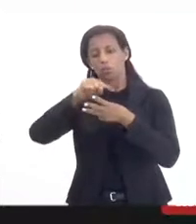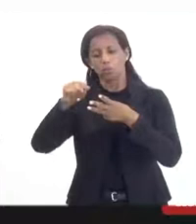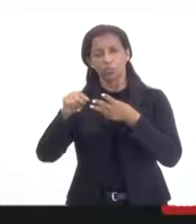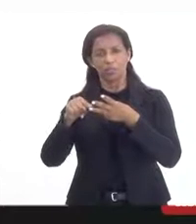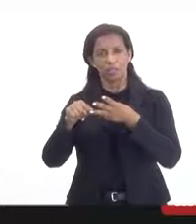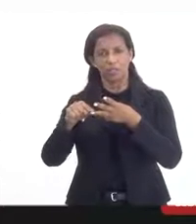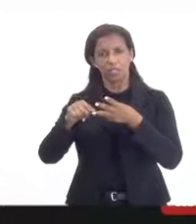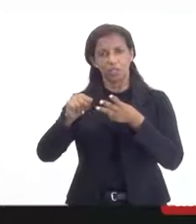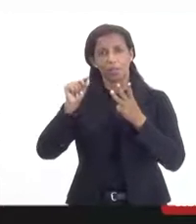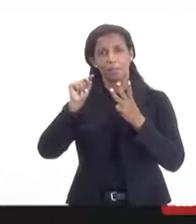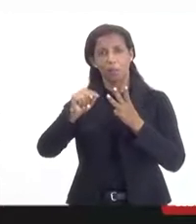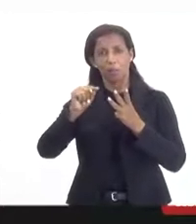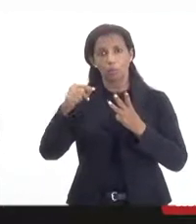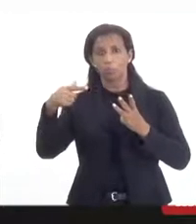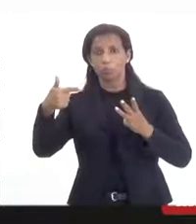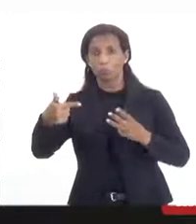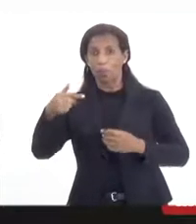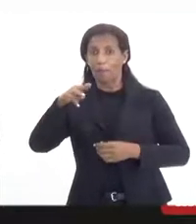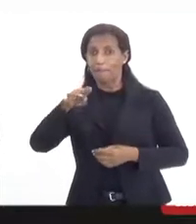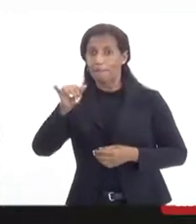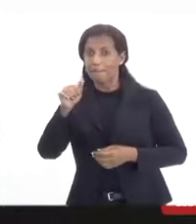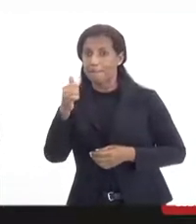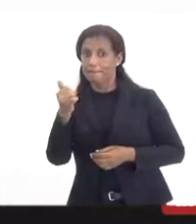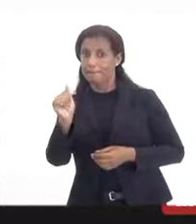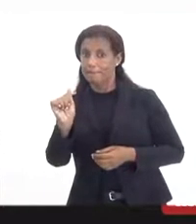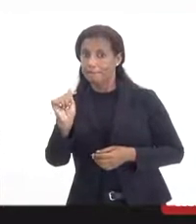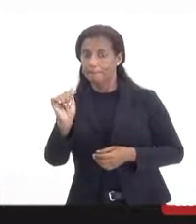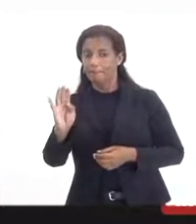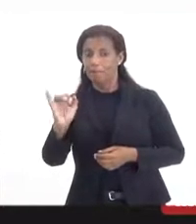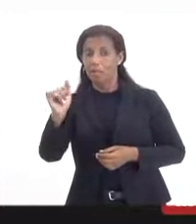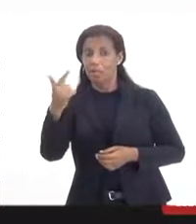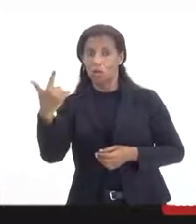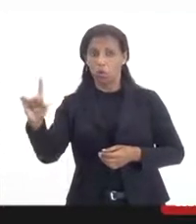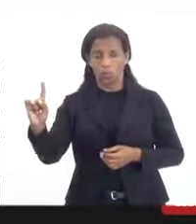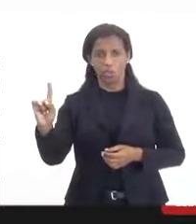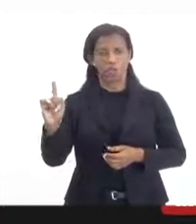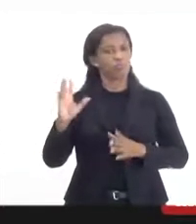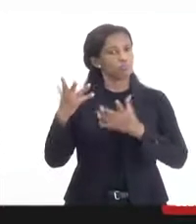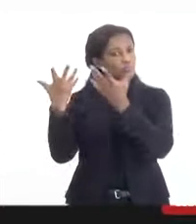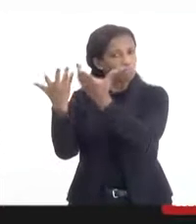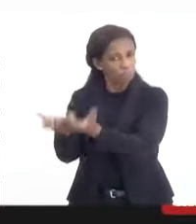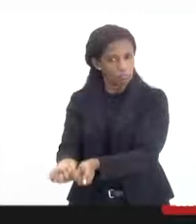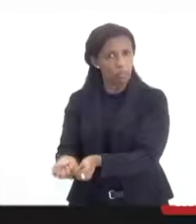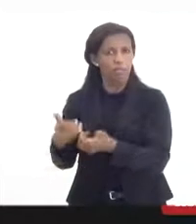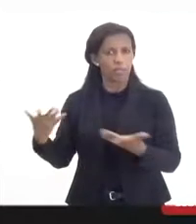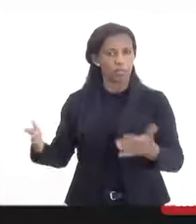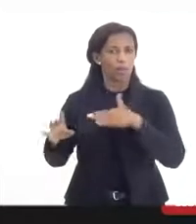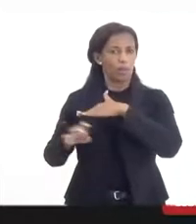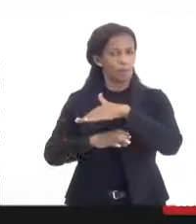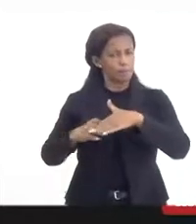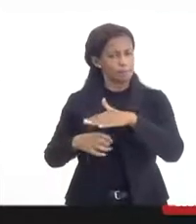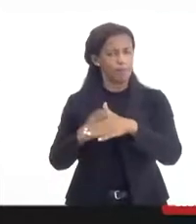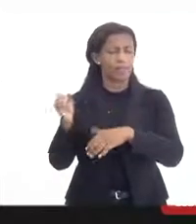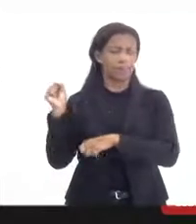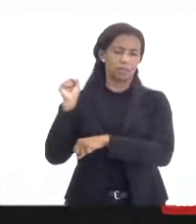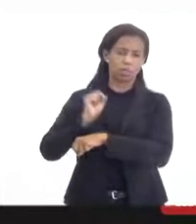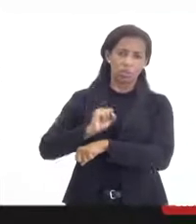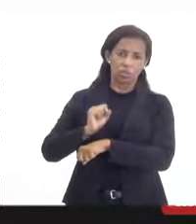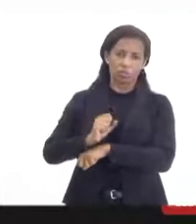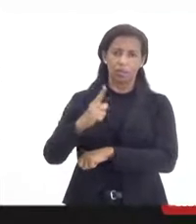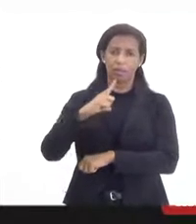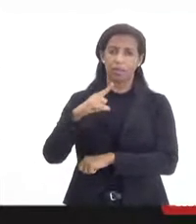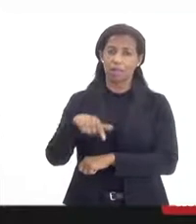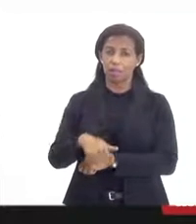bi, cerca de 400 milhões, que foi inadmitido. Então, a companhia espera e tem aqui